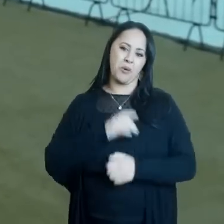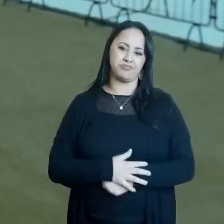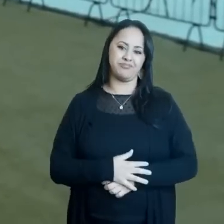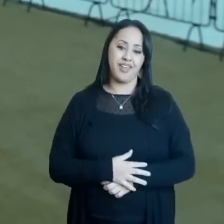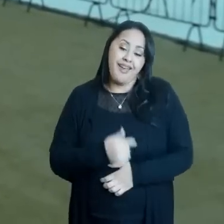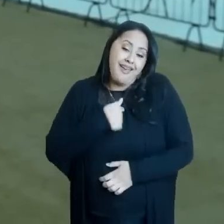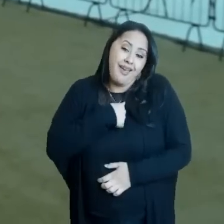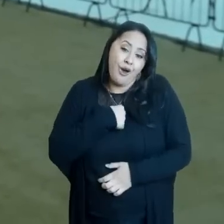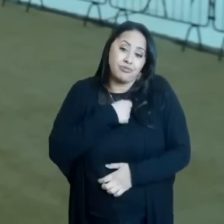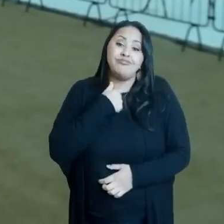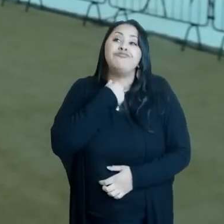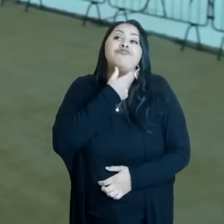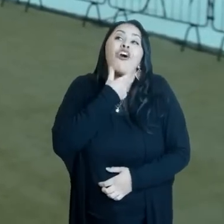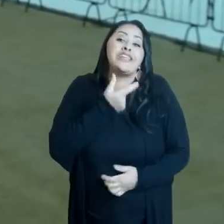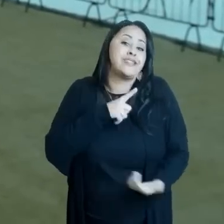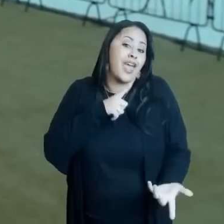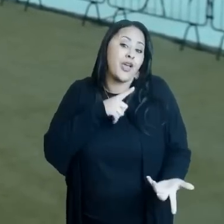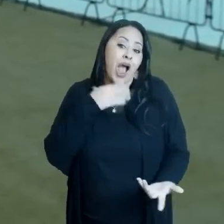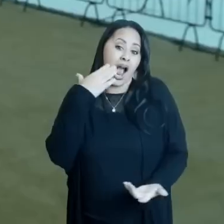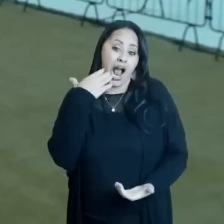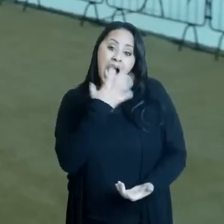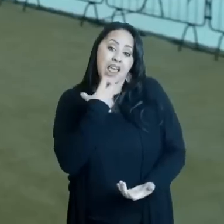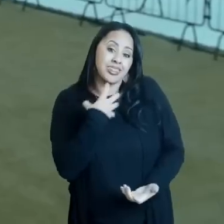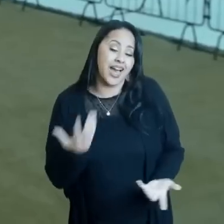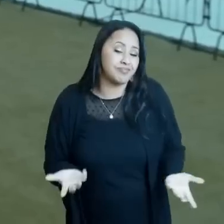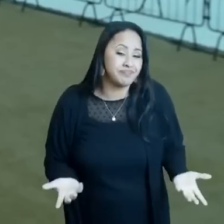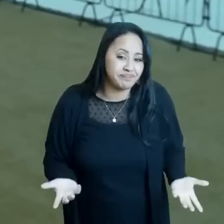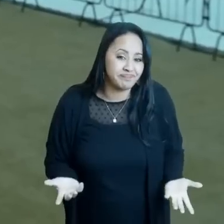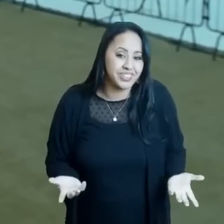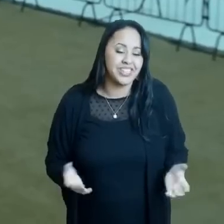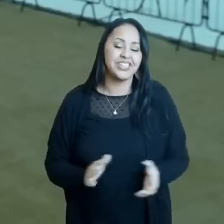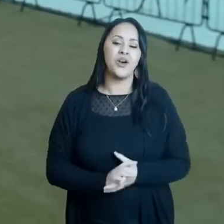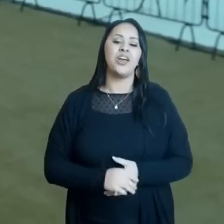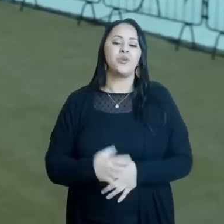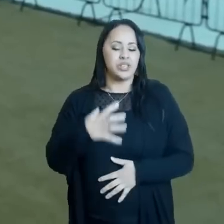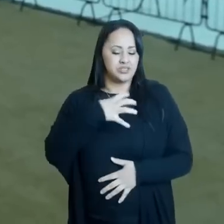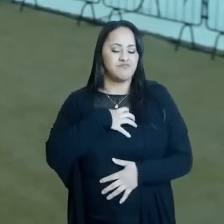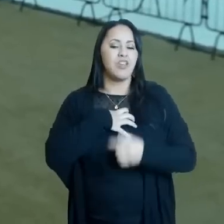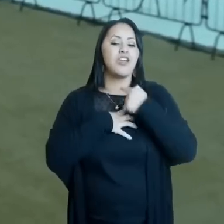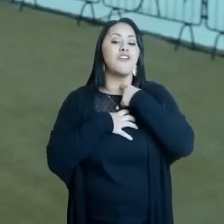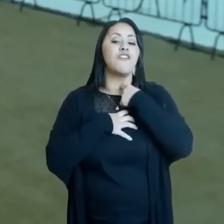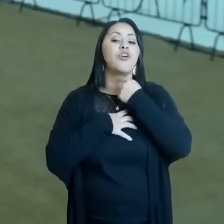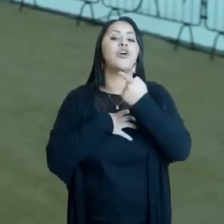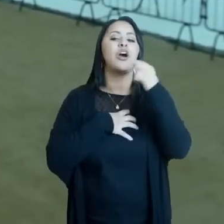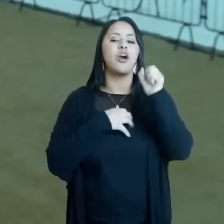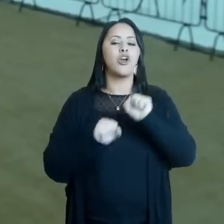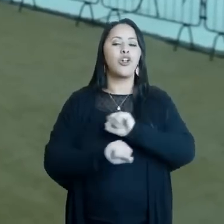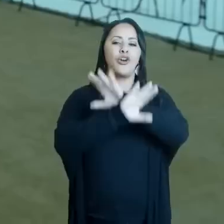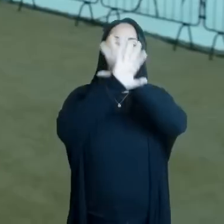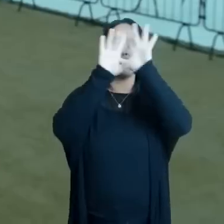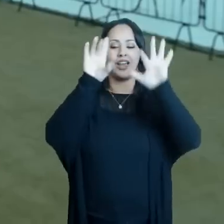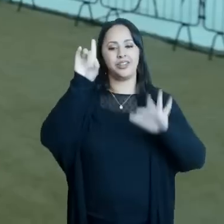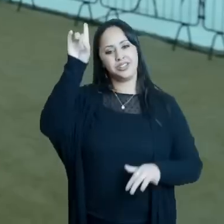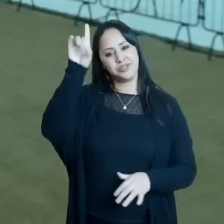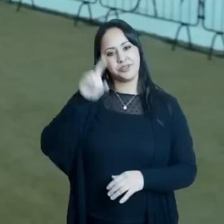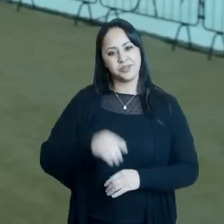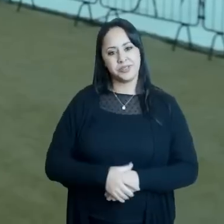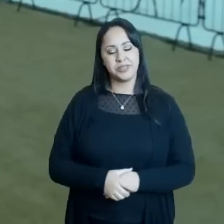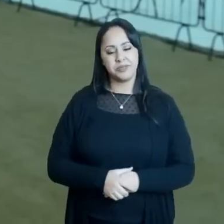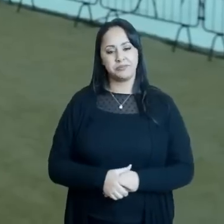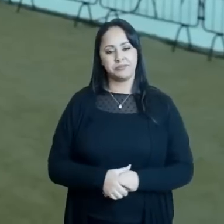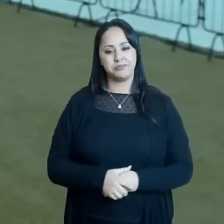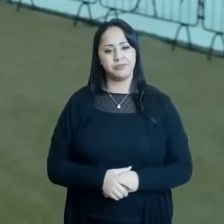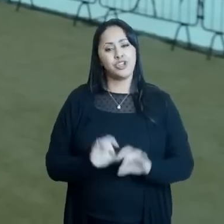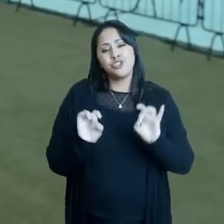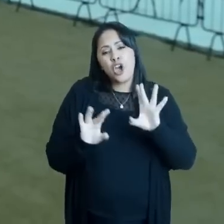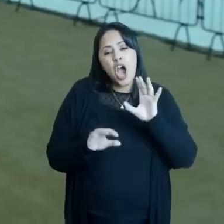que Ele me deu. Se Ele me deu voz para cantar. Então é com esse instrumento que eu vou glorificar o nome de Jesus. Glória a Deus. Então eu